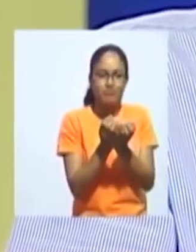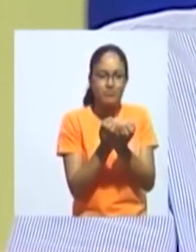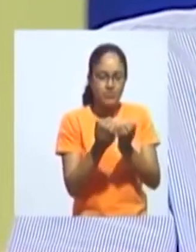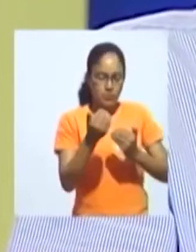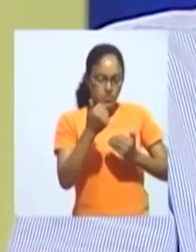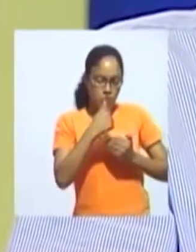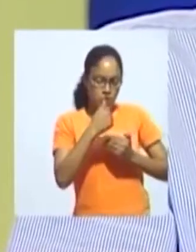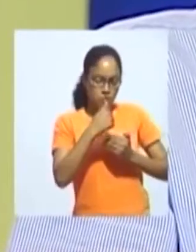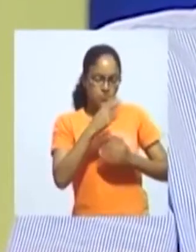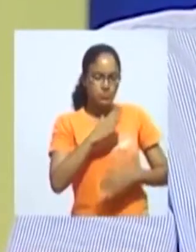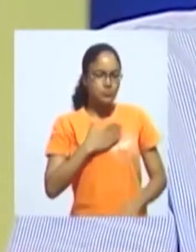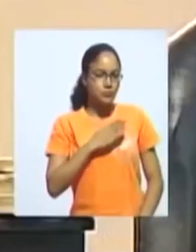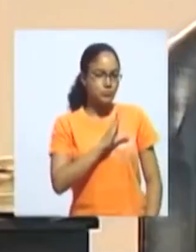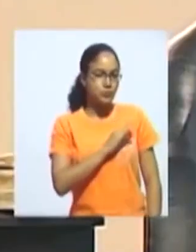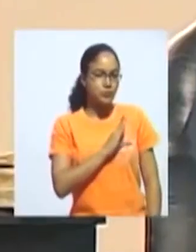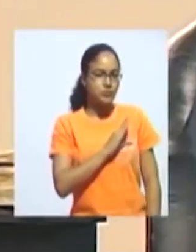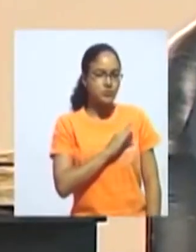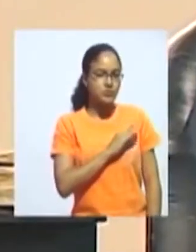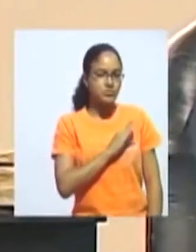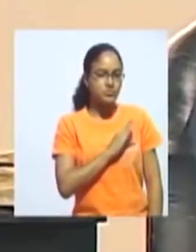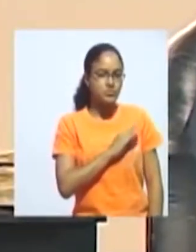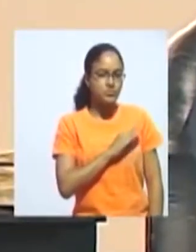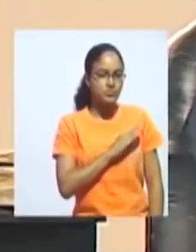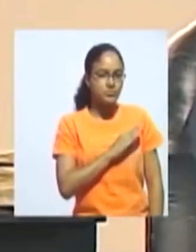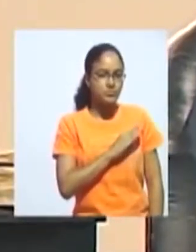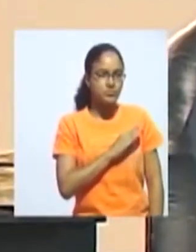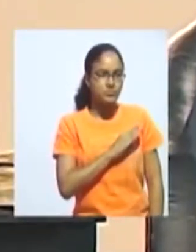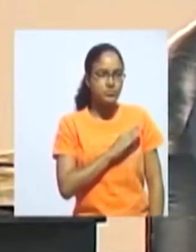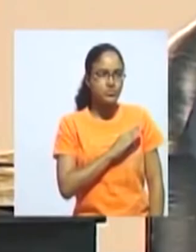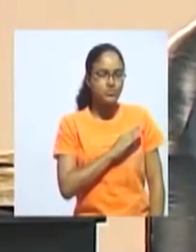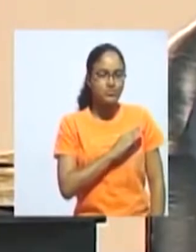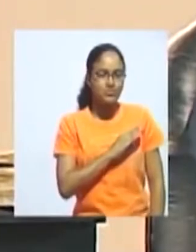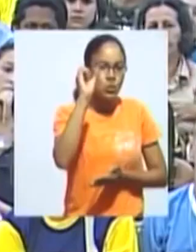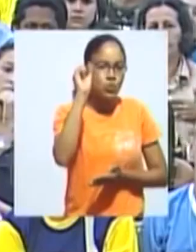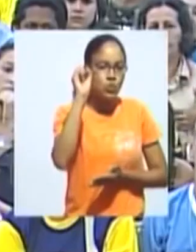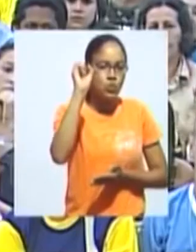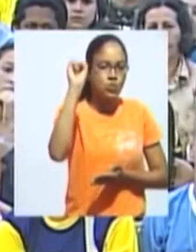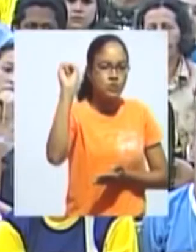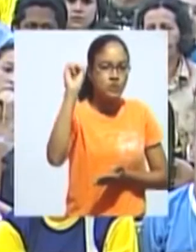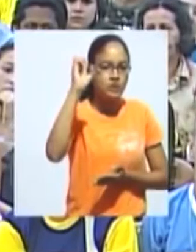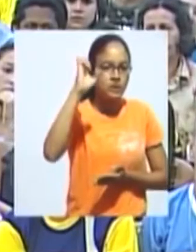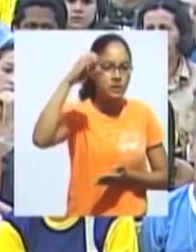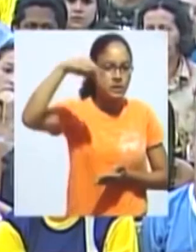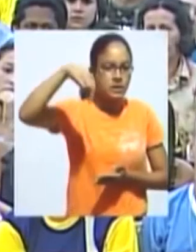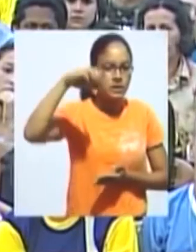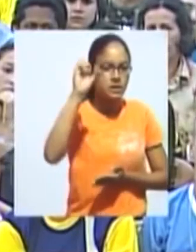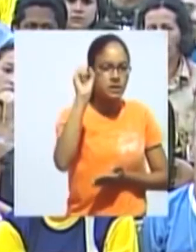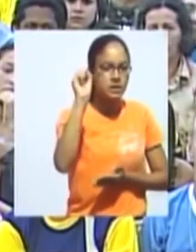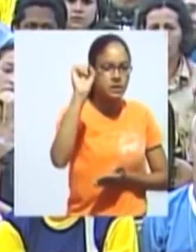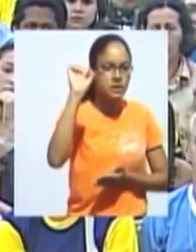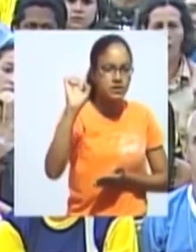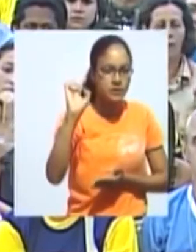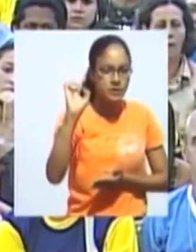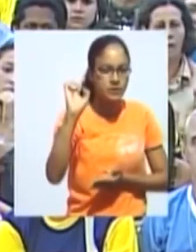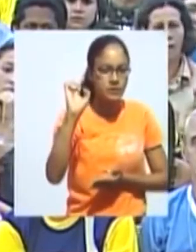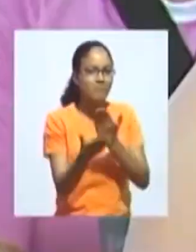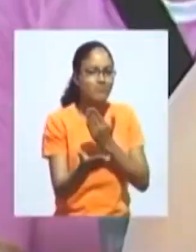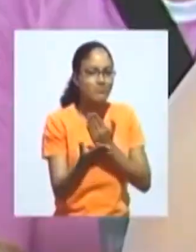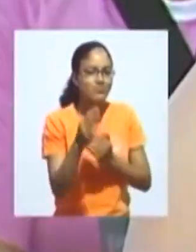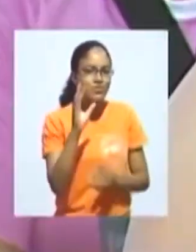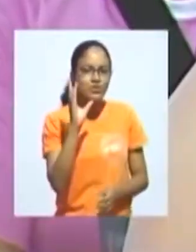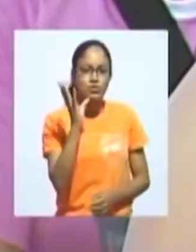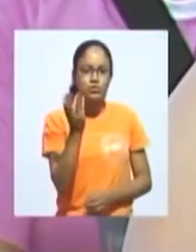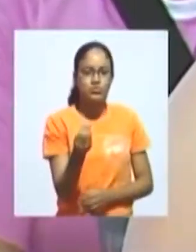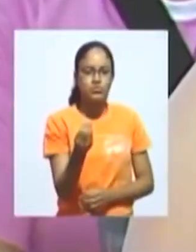coração: ai de mim se não evangelizar. Você perde tudo.